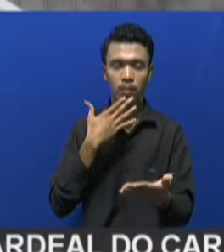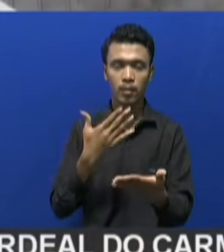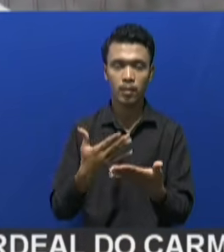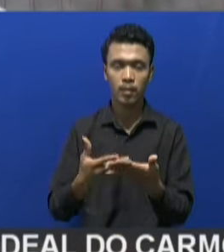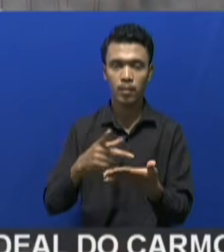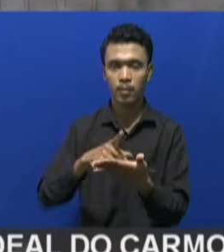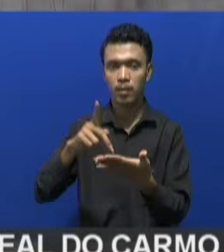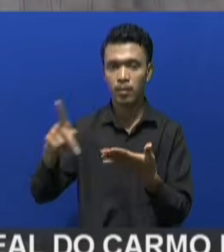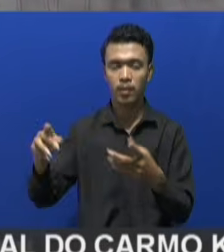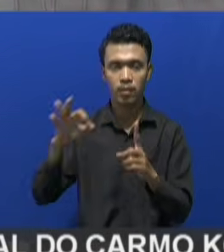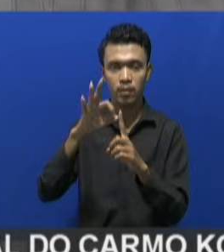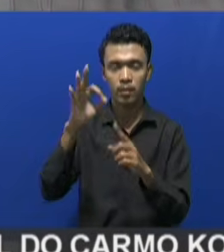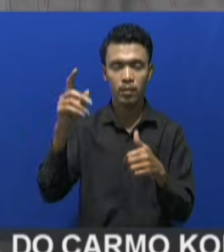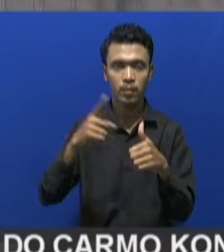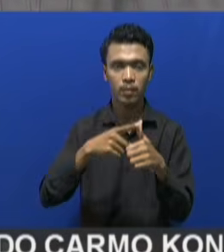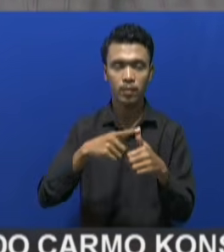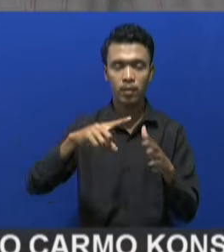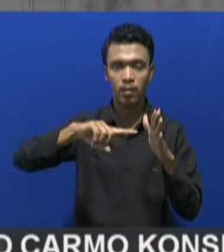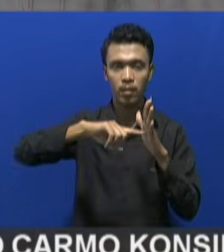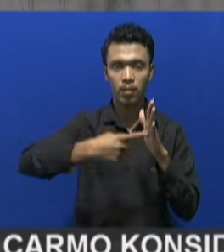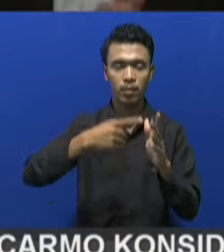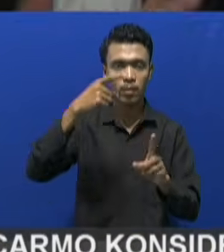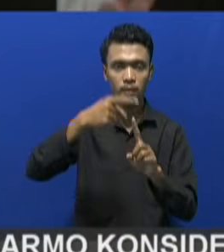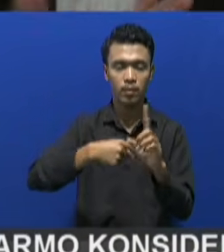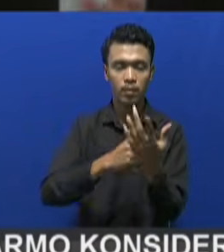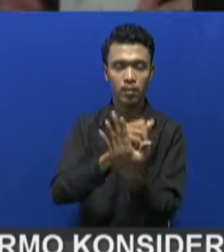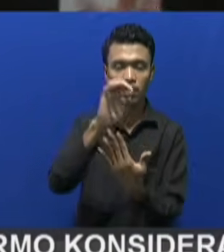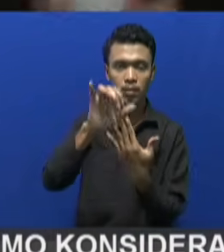Pagamento para fase primeiro, Nehahu e a Fula, julho